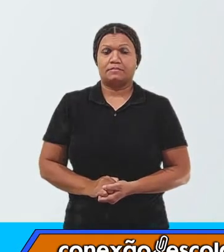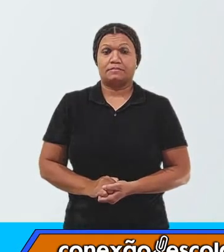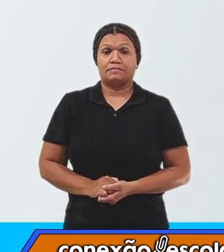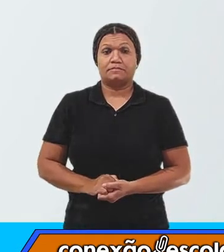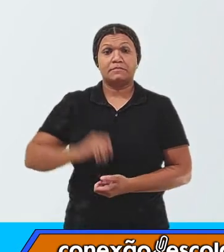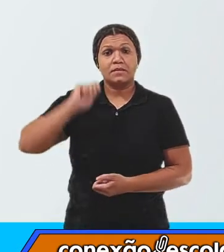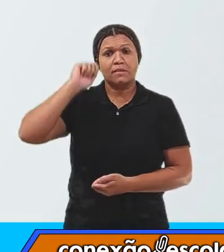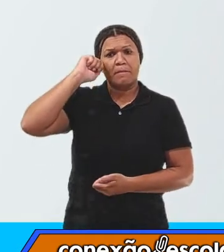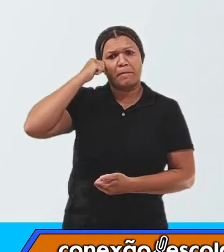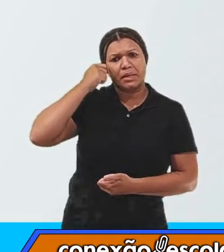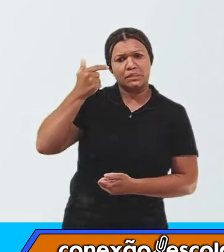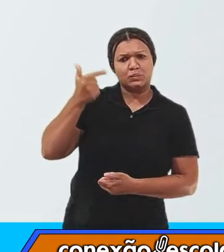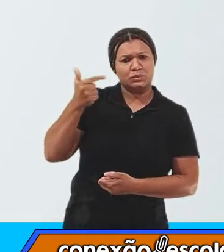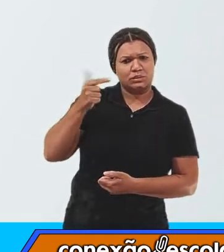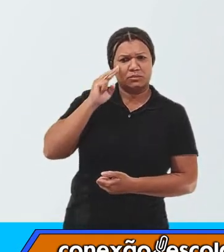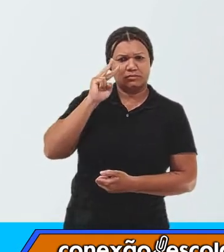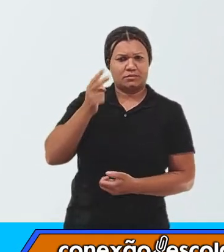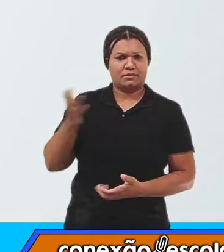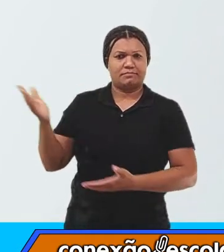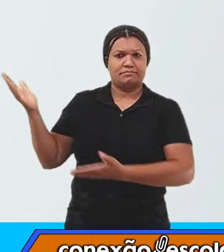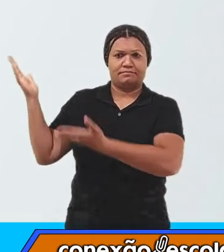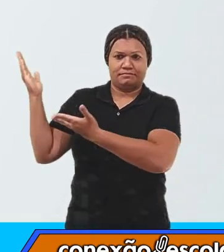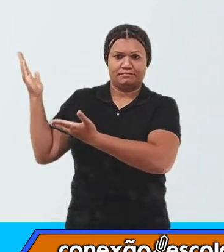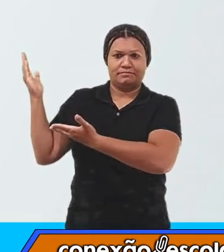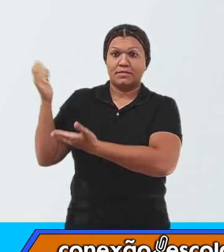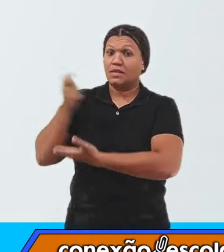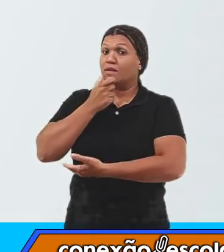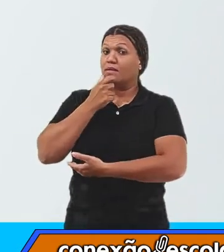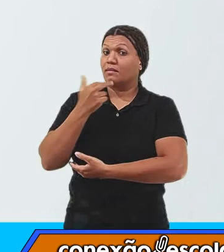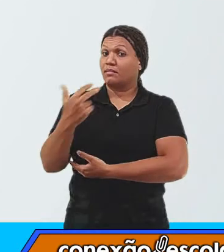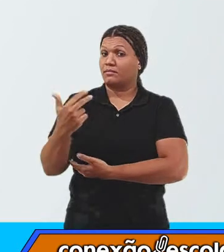Agora aqui, ó, galera, de preto, em inglês.